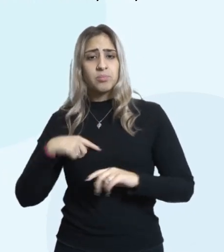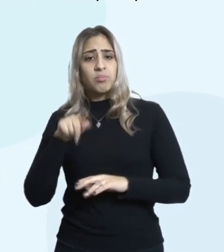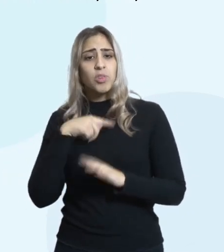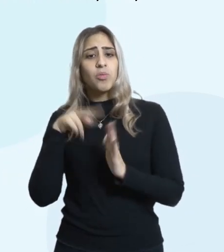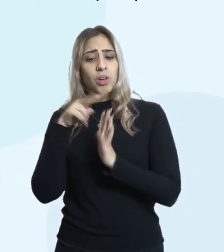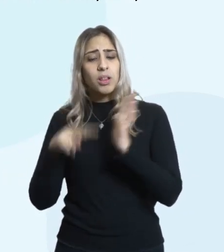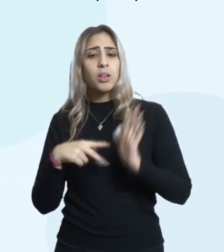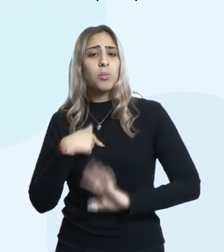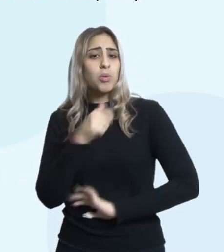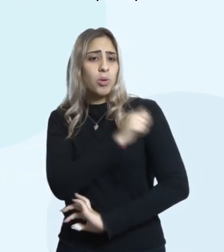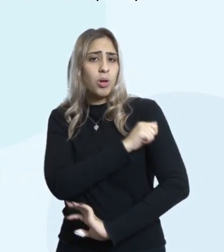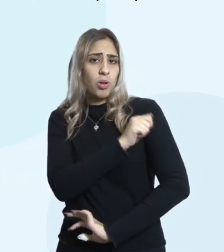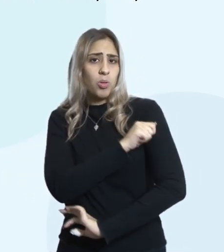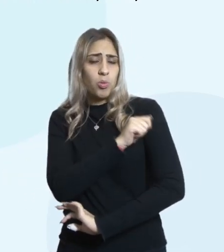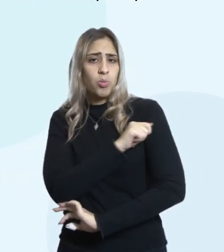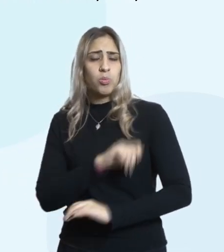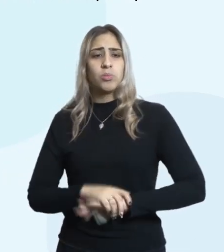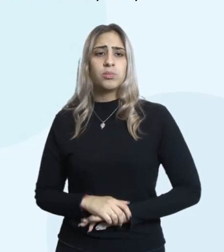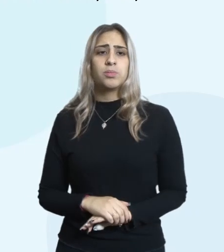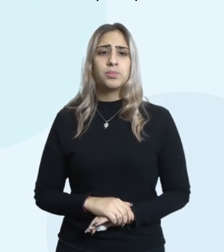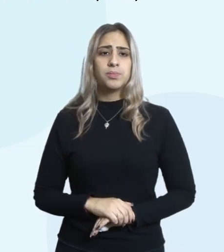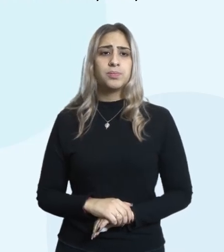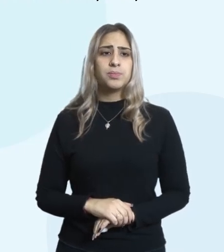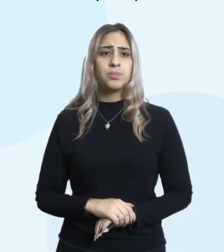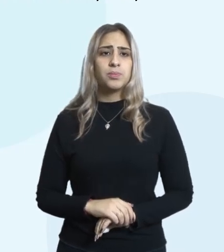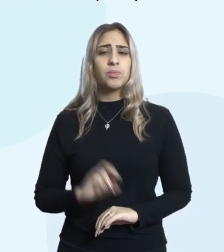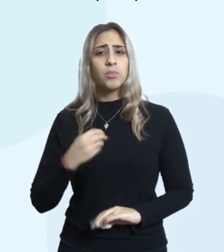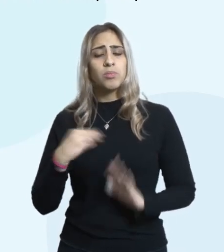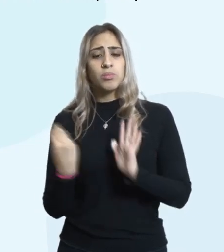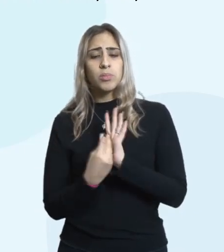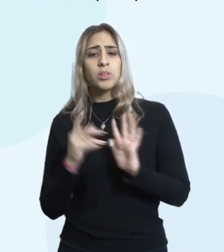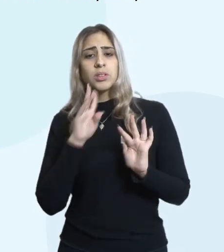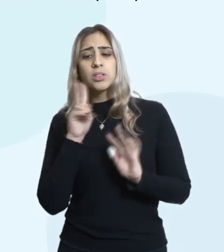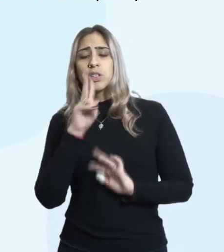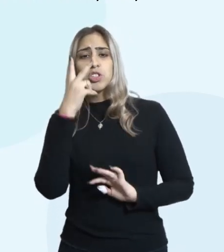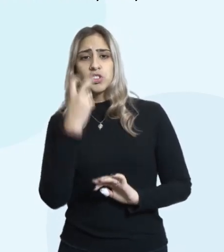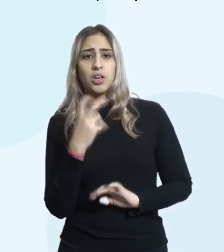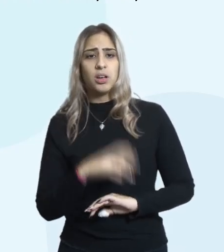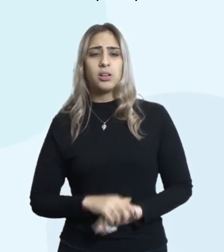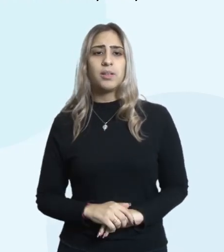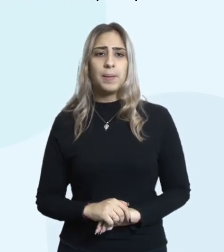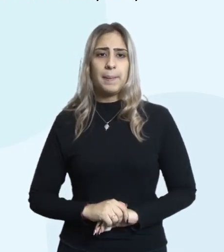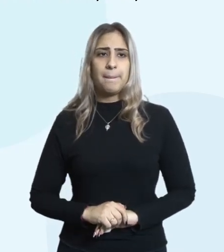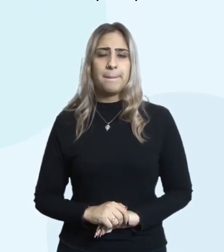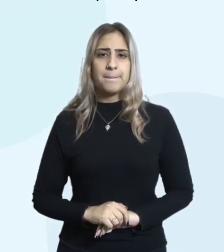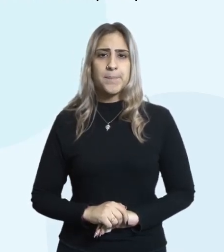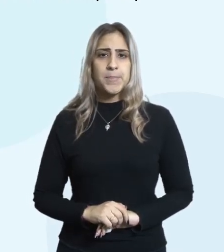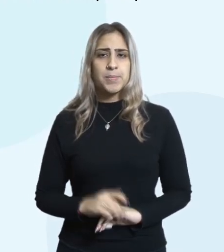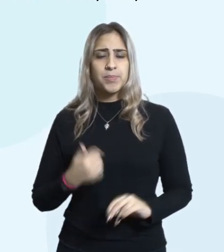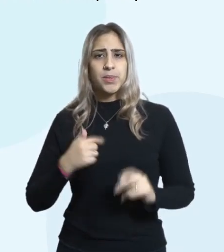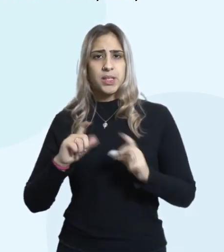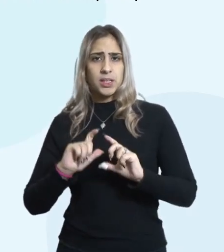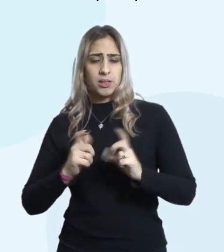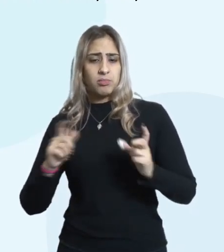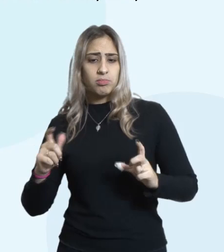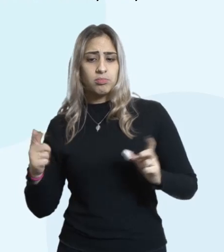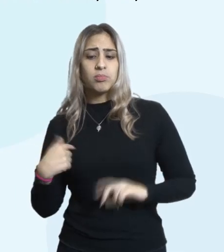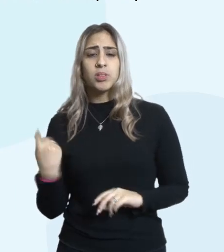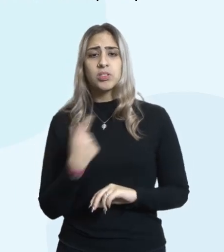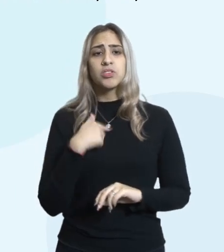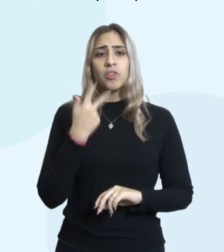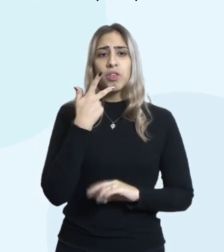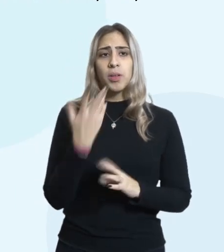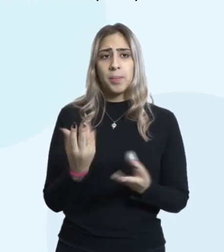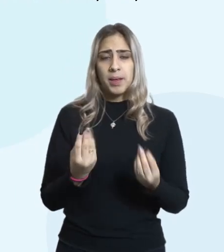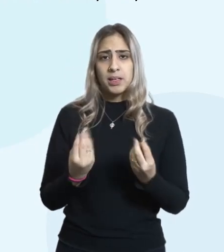para o aluno que enxerga pouco ou que não enxerga. Então, ampliação de textos, a Dina já falou